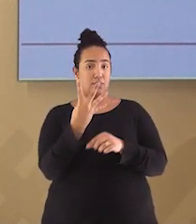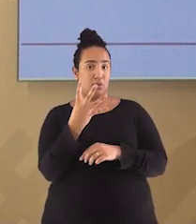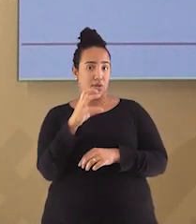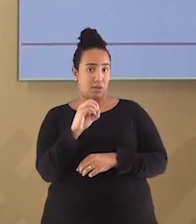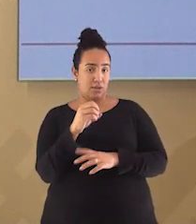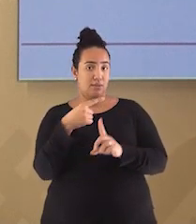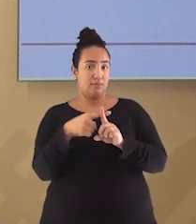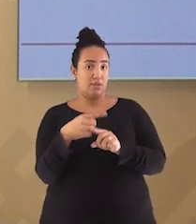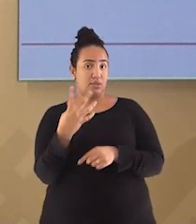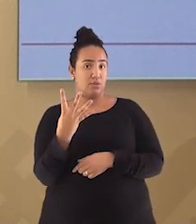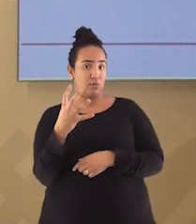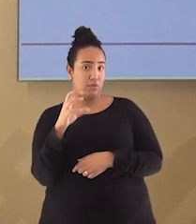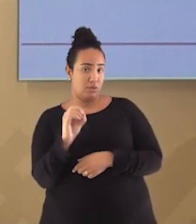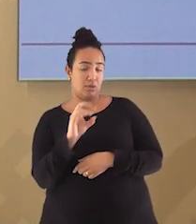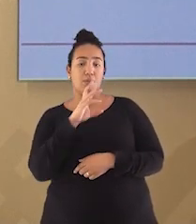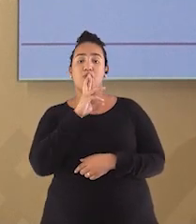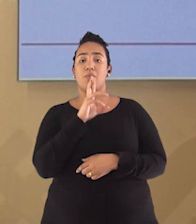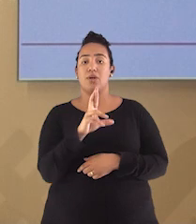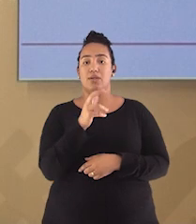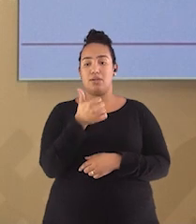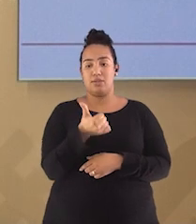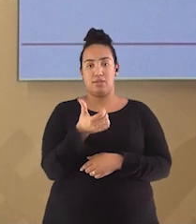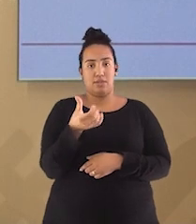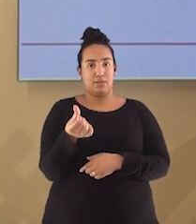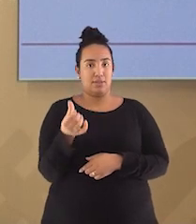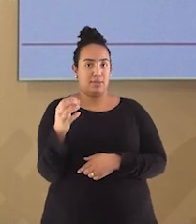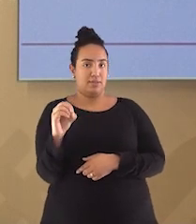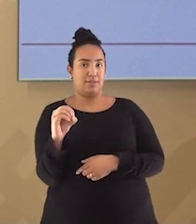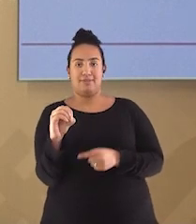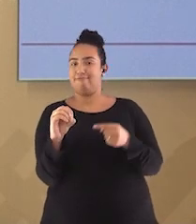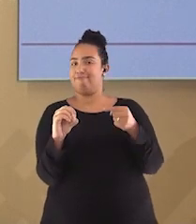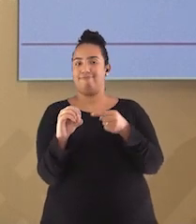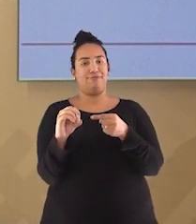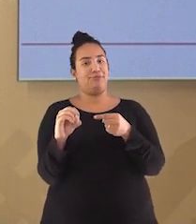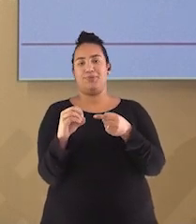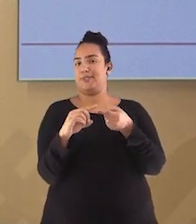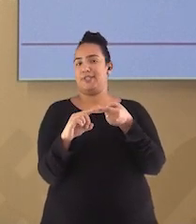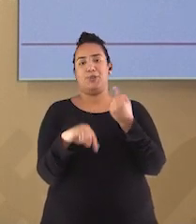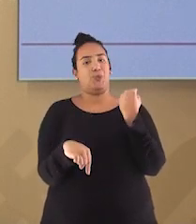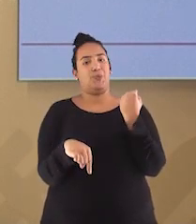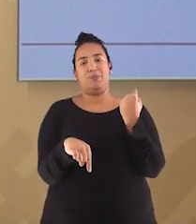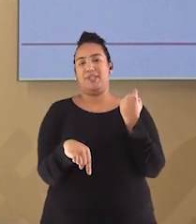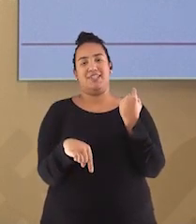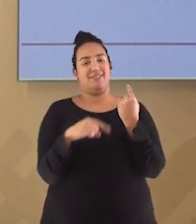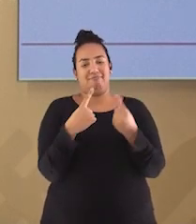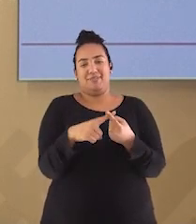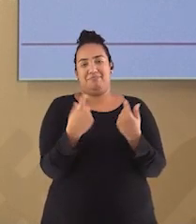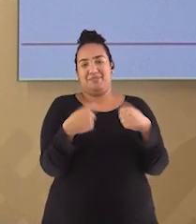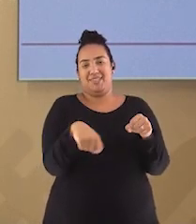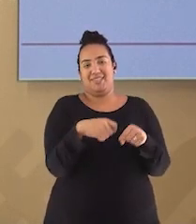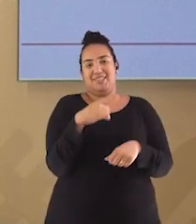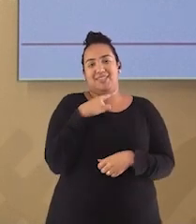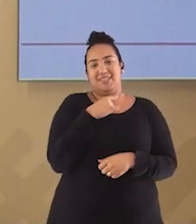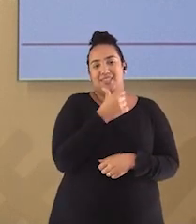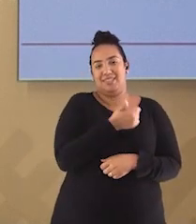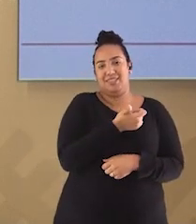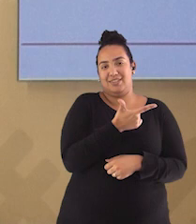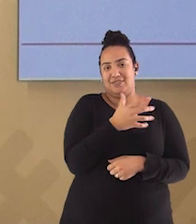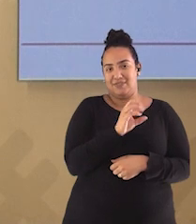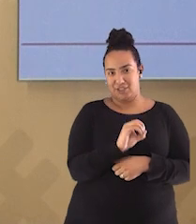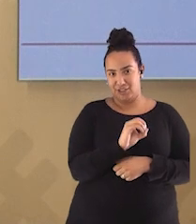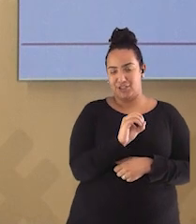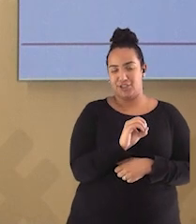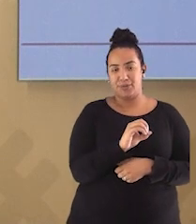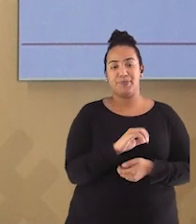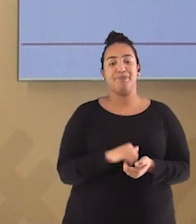é igual a 160 metros logo ele se encontra fora dos padrões do terrenos solicitado vamos agora